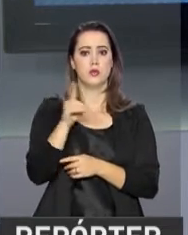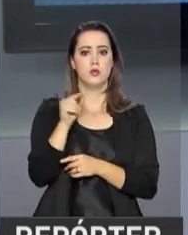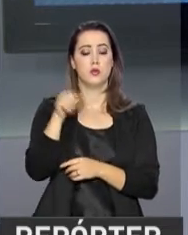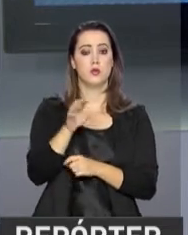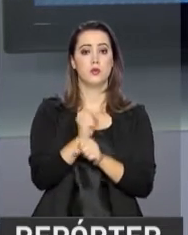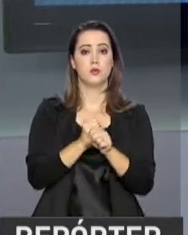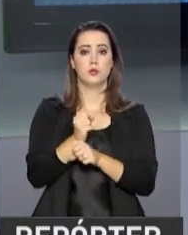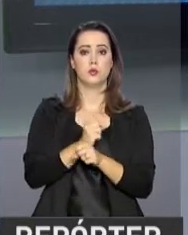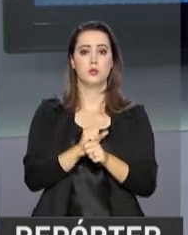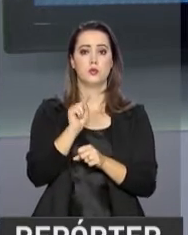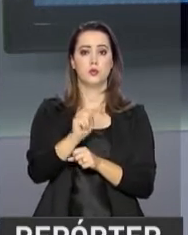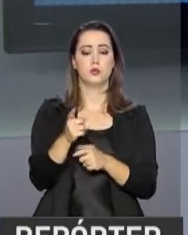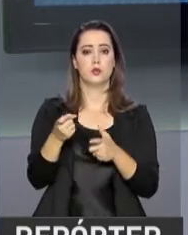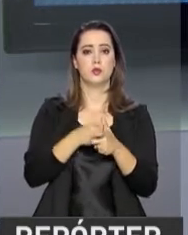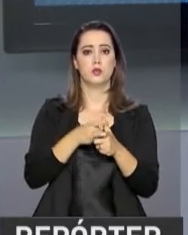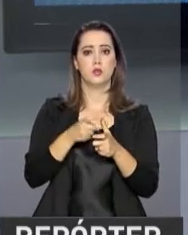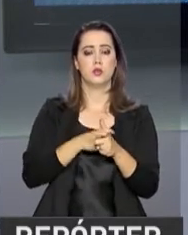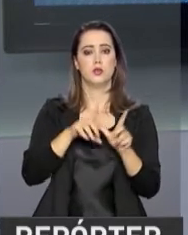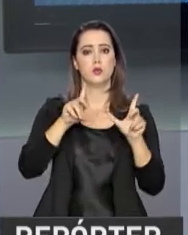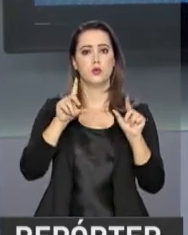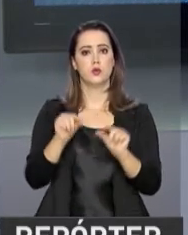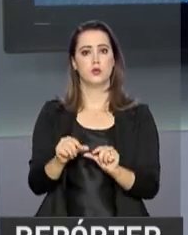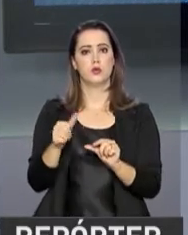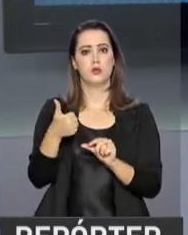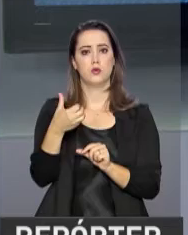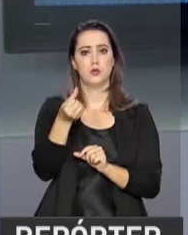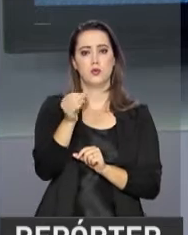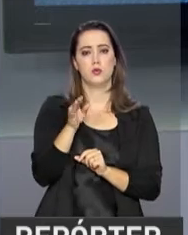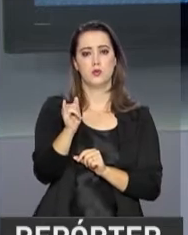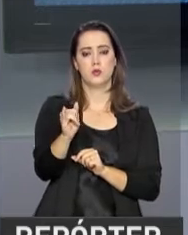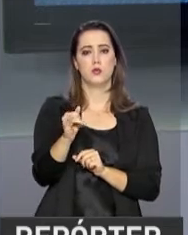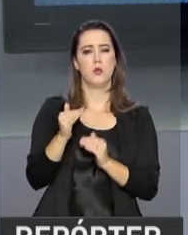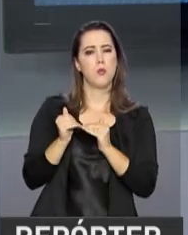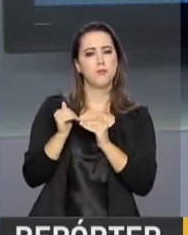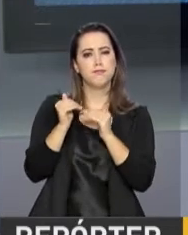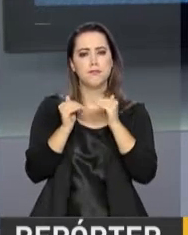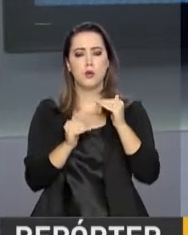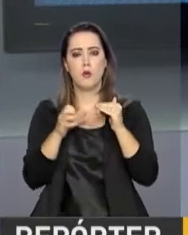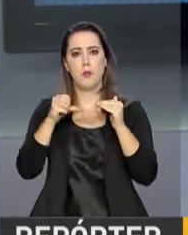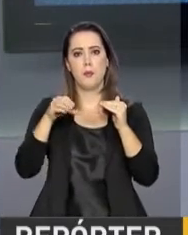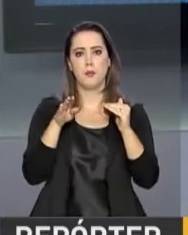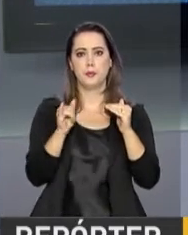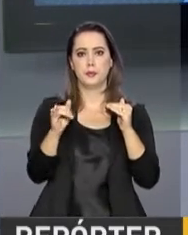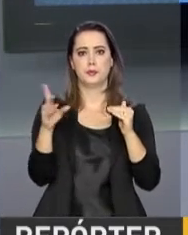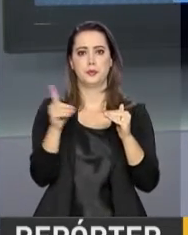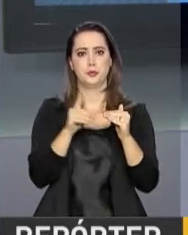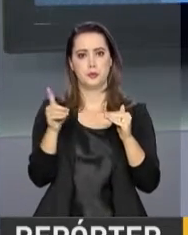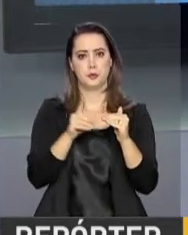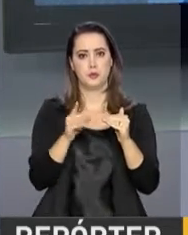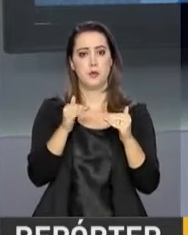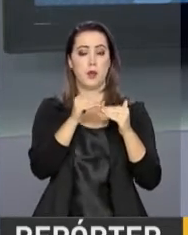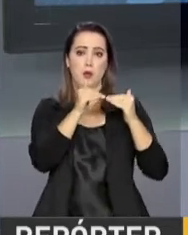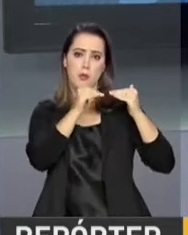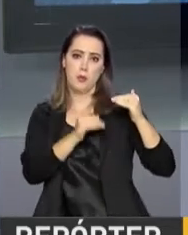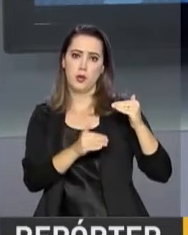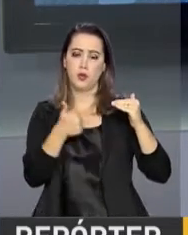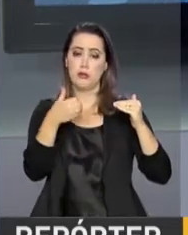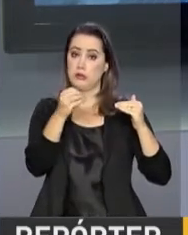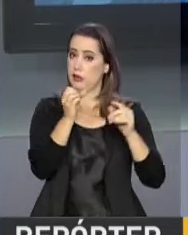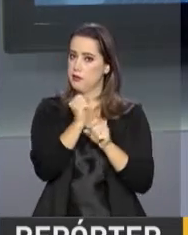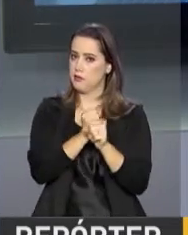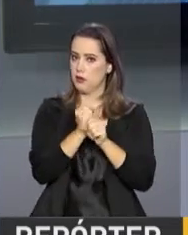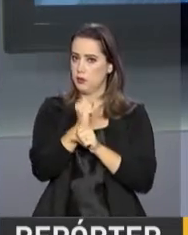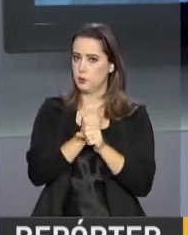esse ano a estimativa para o déficit também caiu 16 bilhões para pouco mais de 9 bilhões de dólares o menor para os últimos